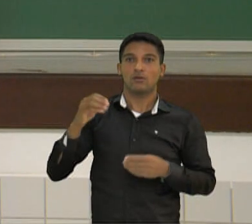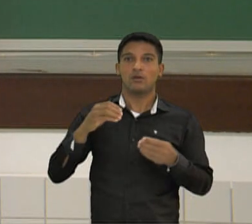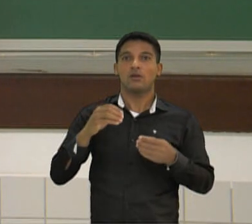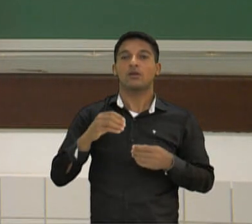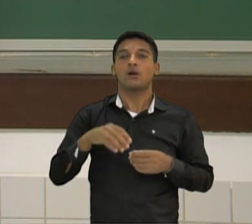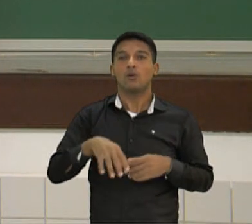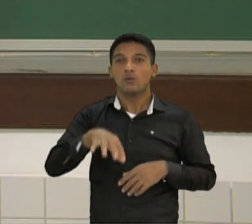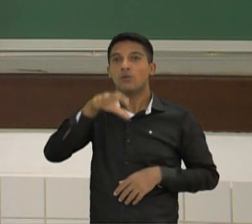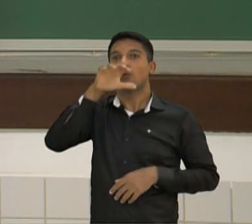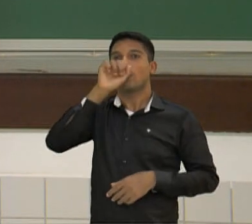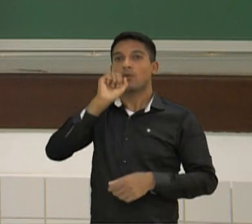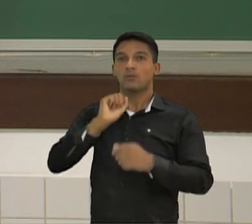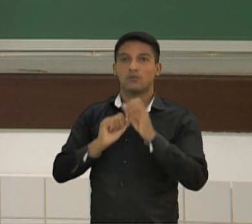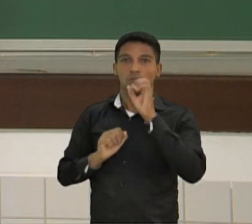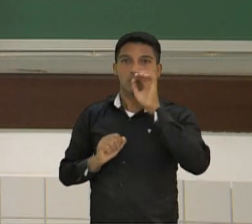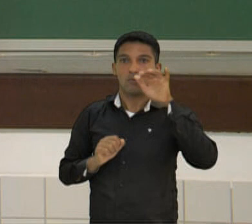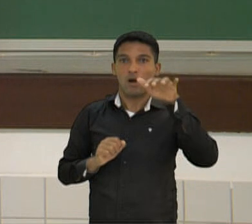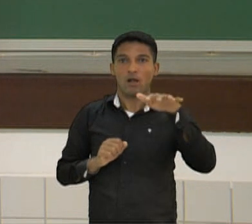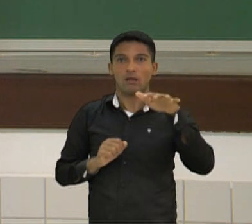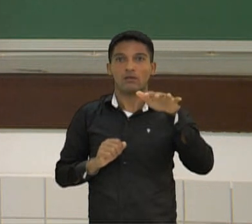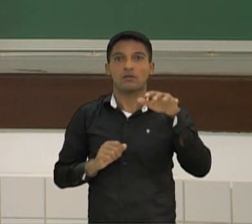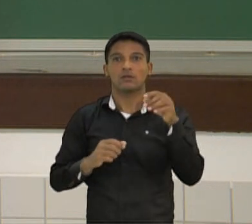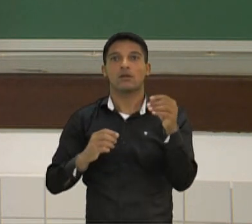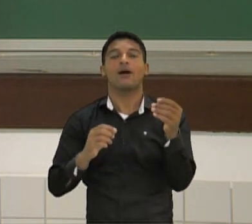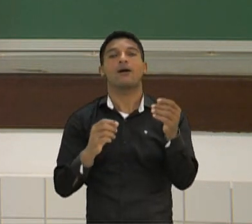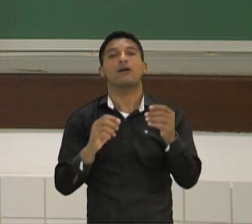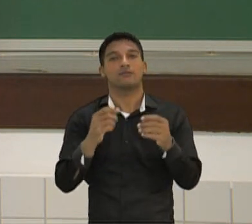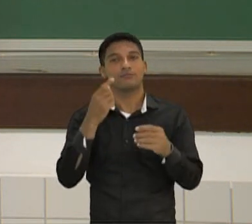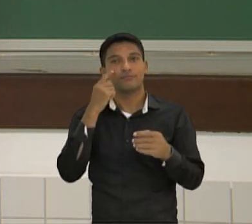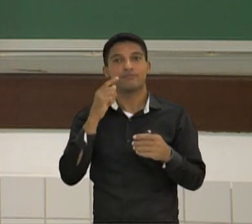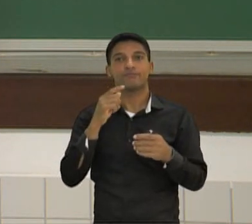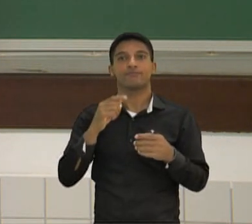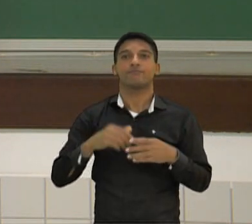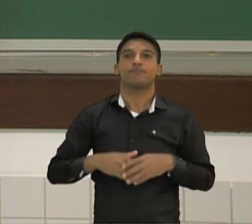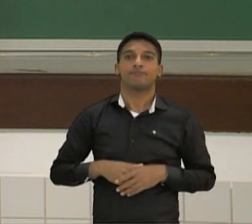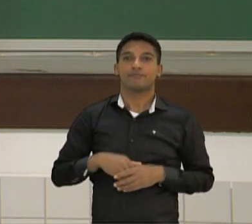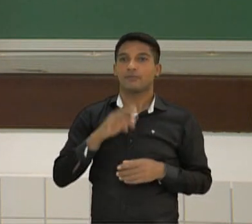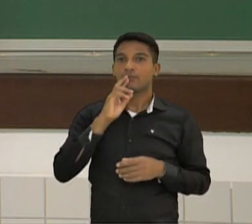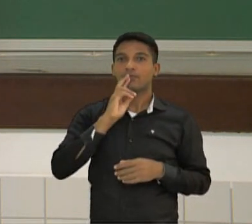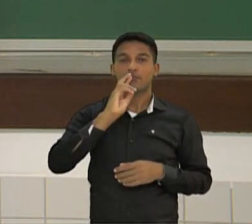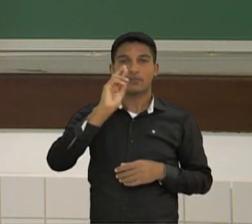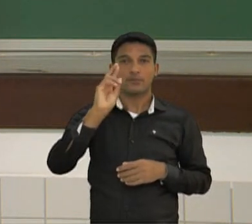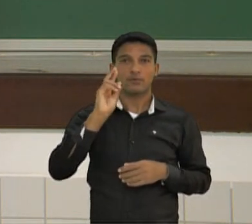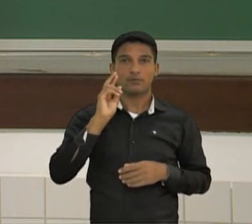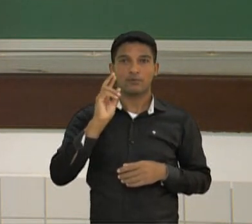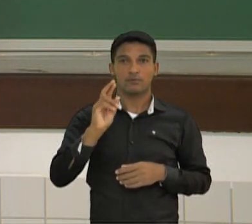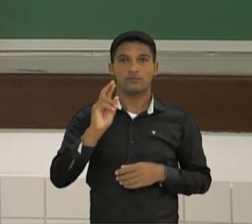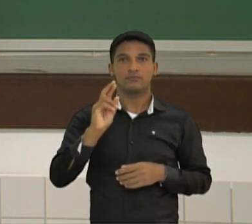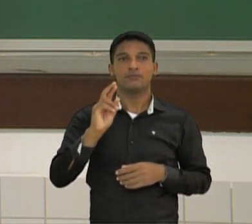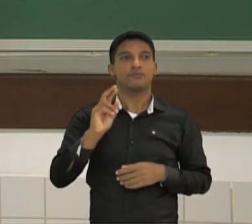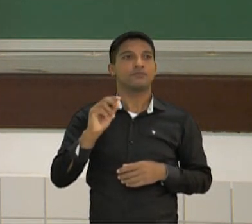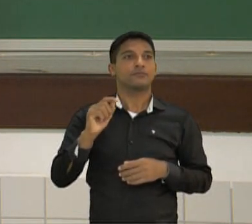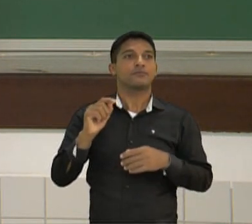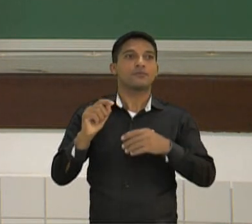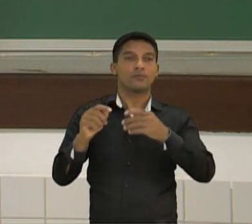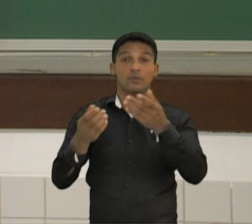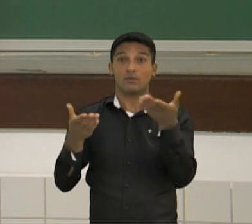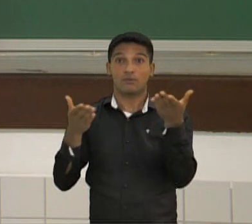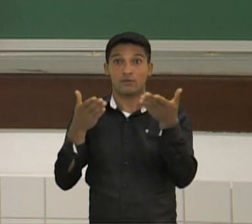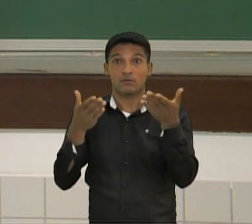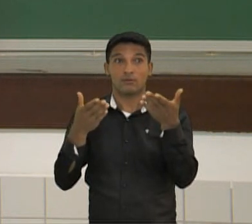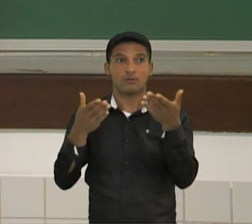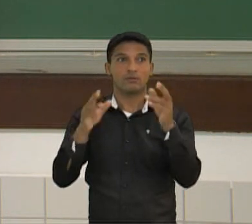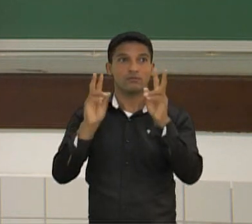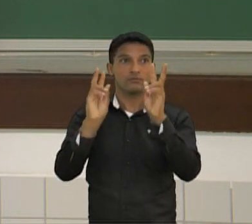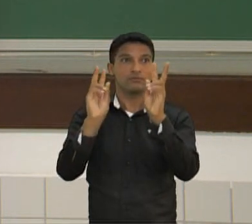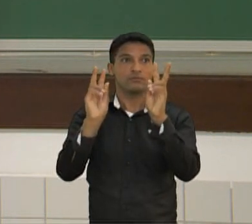vão garantir uma estrutura do nosso corpo, tá? Vão garantir também o nosso movimento. E